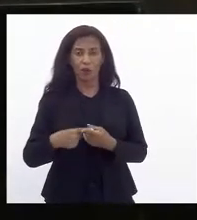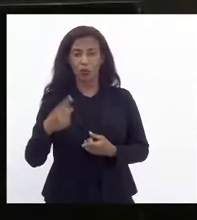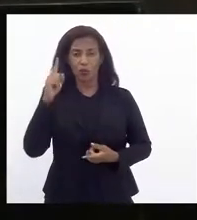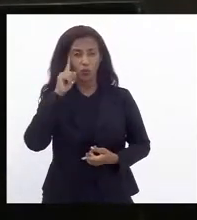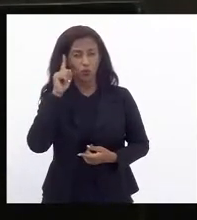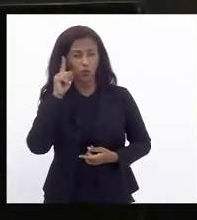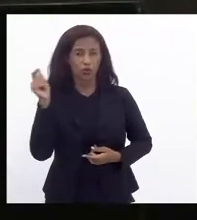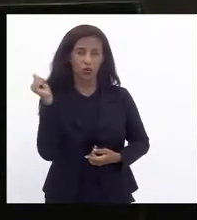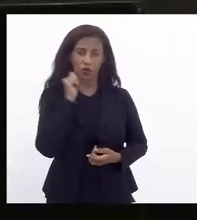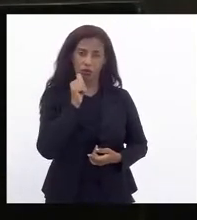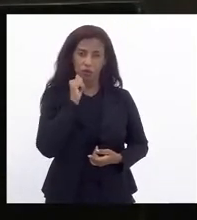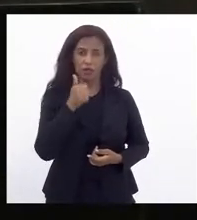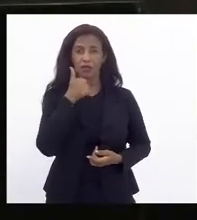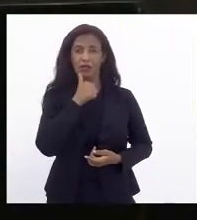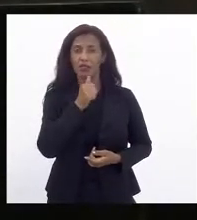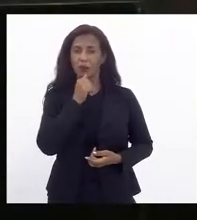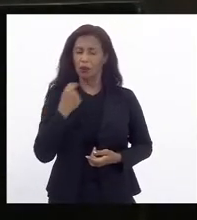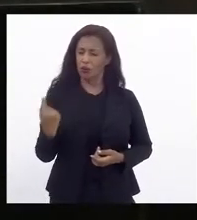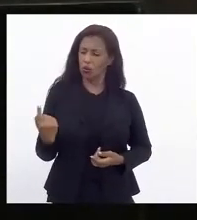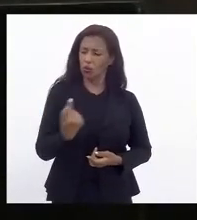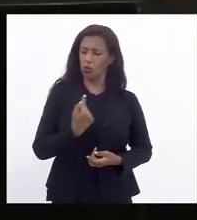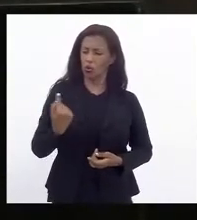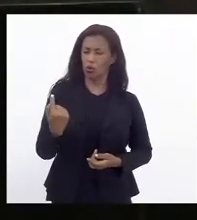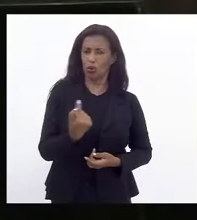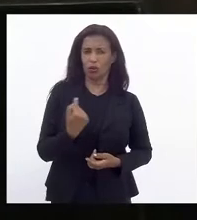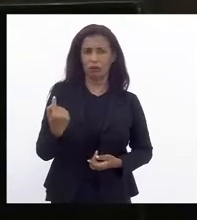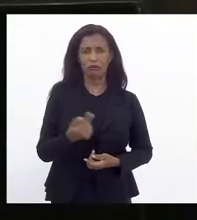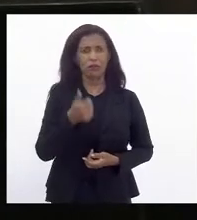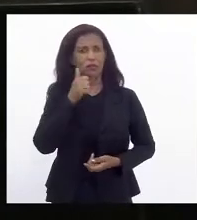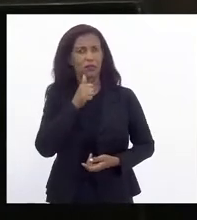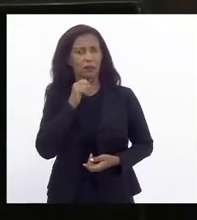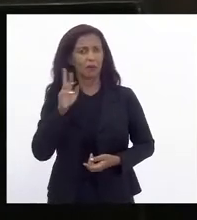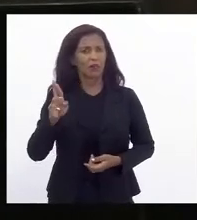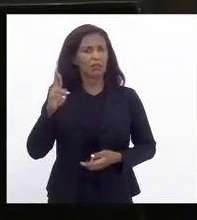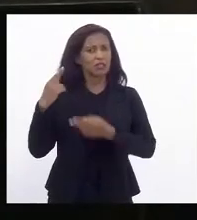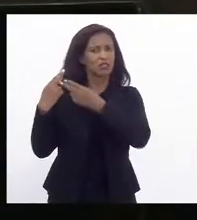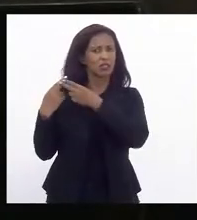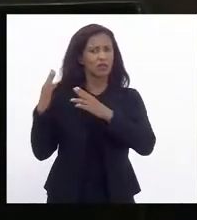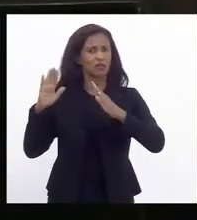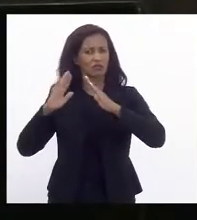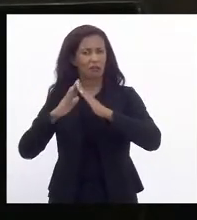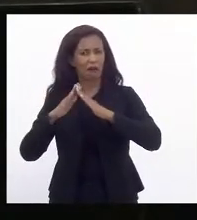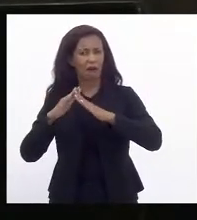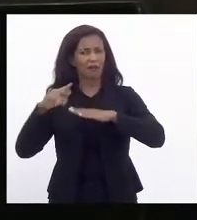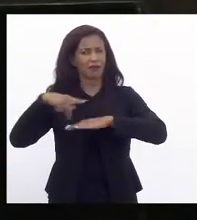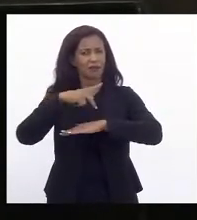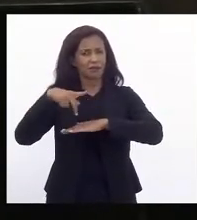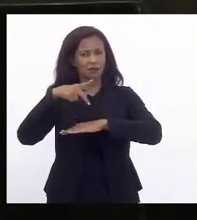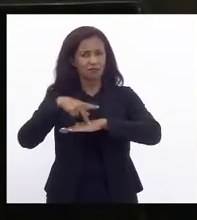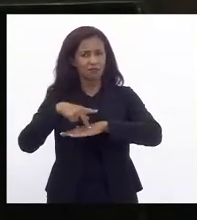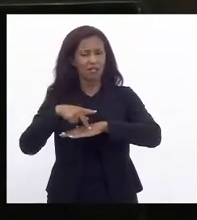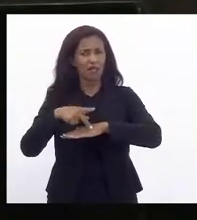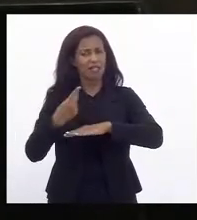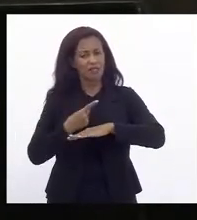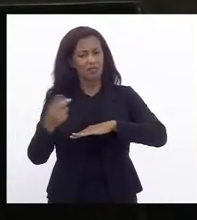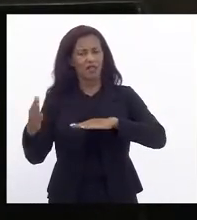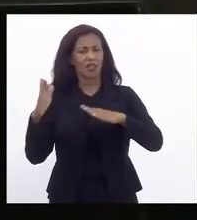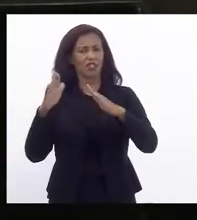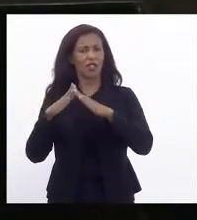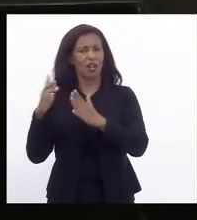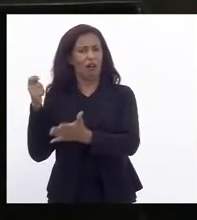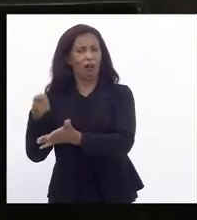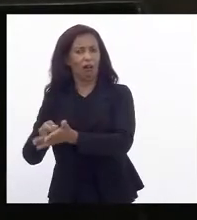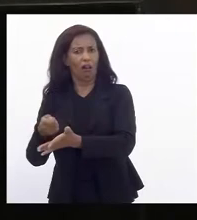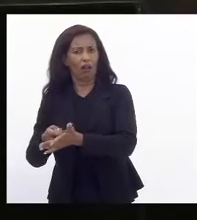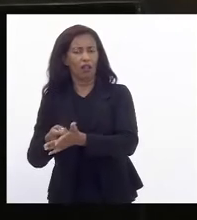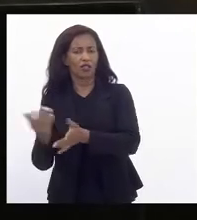diariamente as mulheres que são mães solos, que são as verdadeiras chefes de famílias desse país, saem de suas casas para garantir